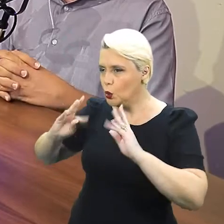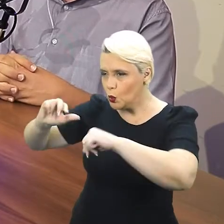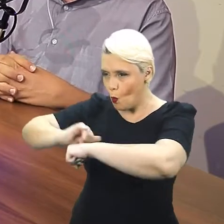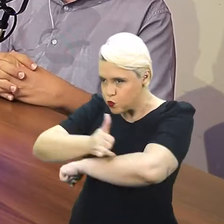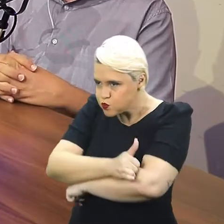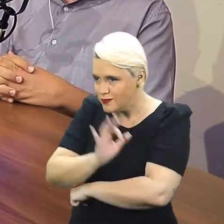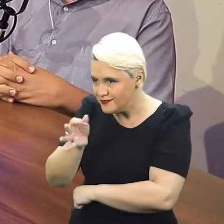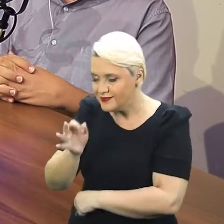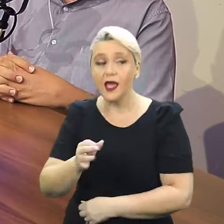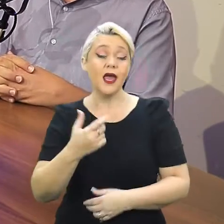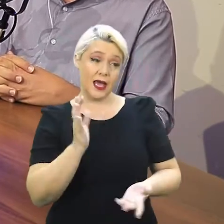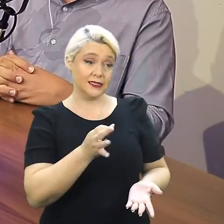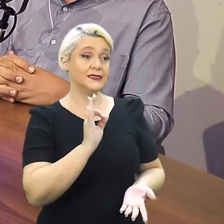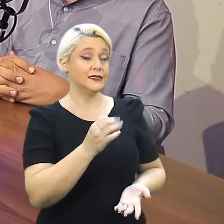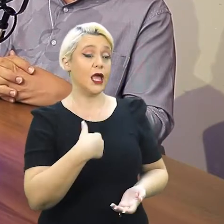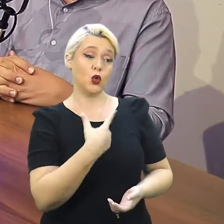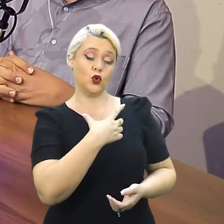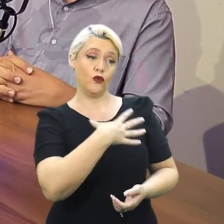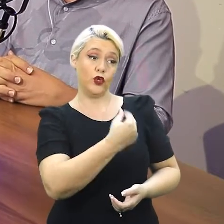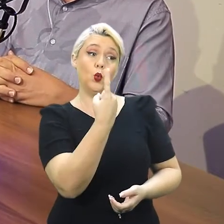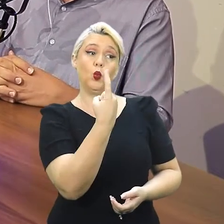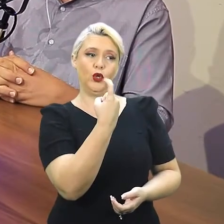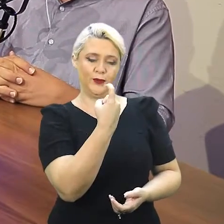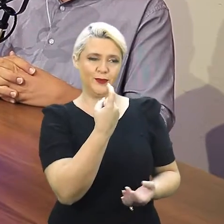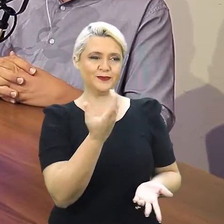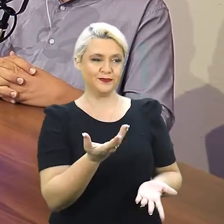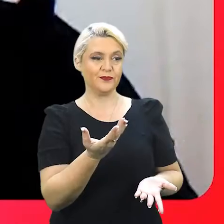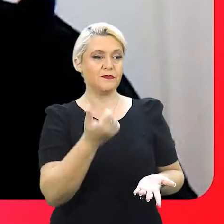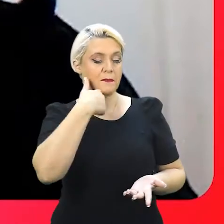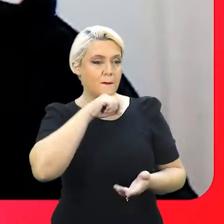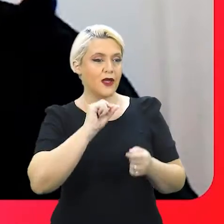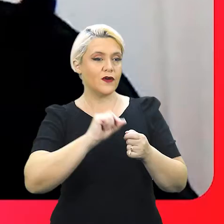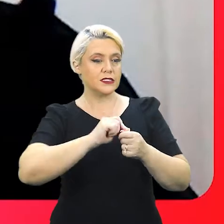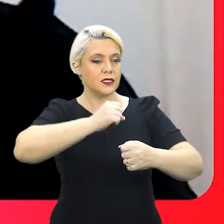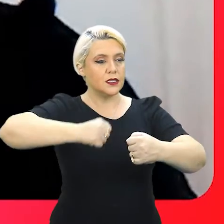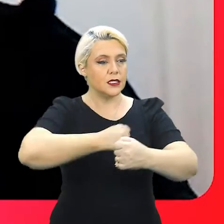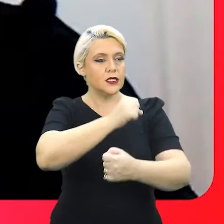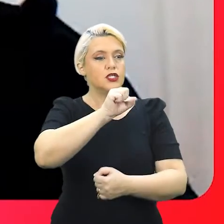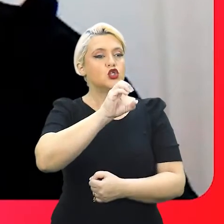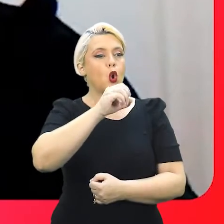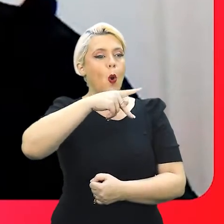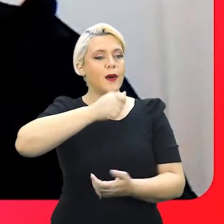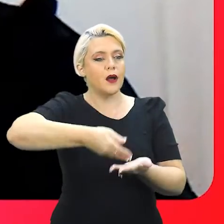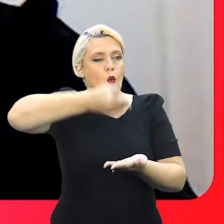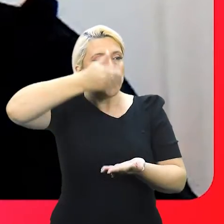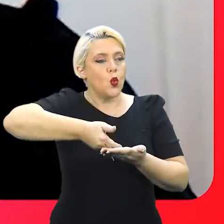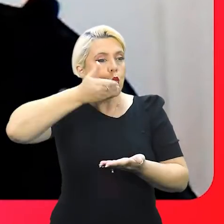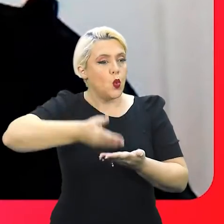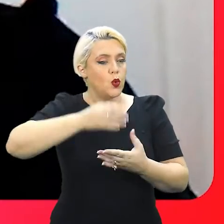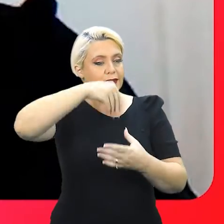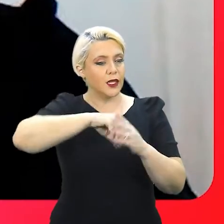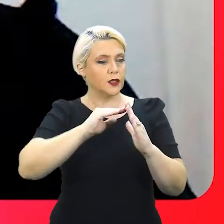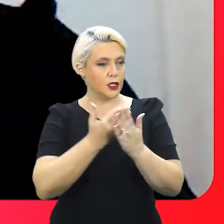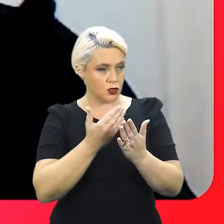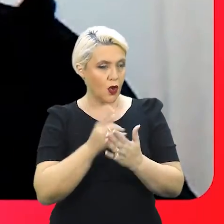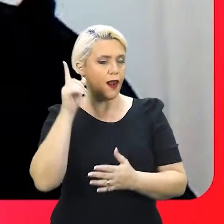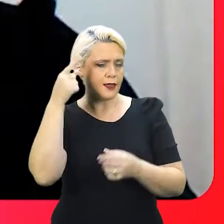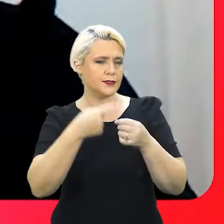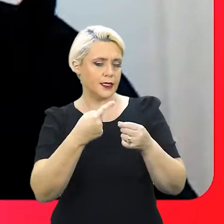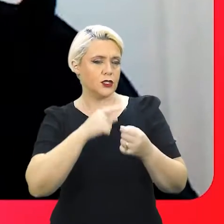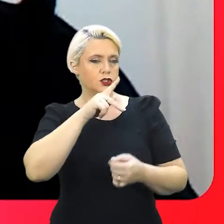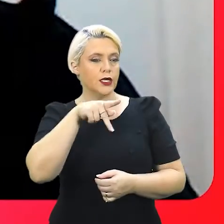eu sou filho único, né? Uhum. E mamãe fazia sopa no grupo escolar, Olha Messias da aí. Fonseca, lá em